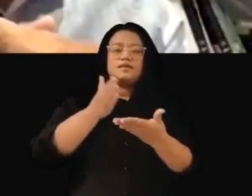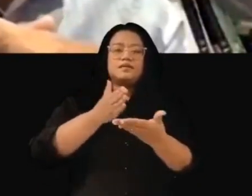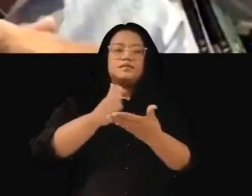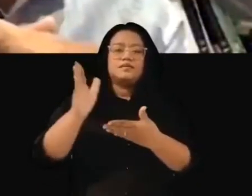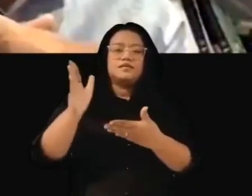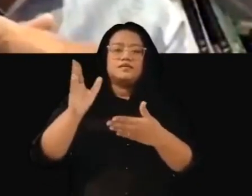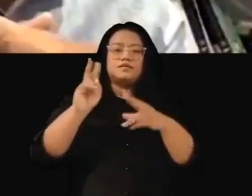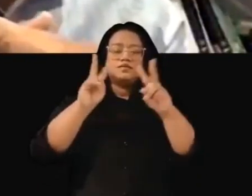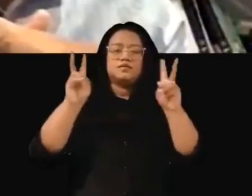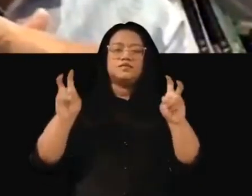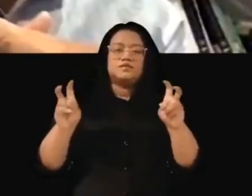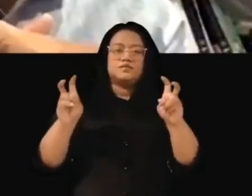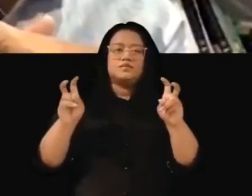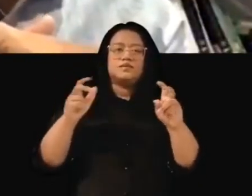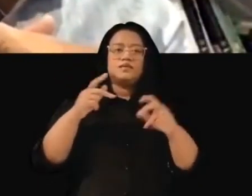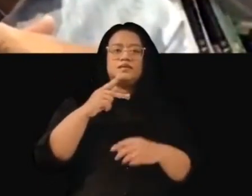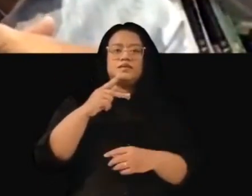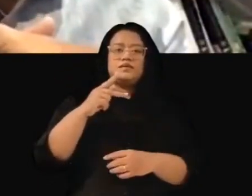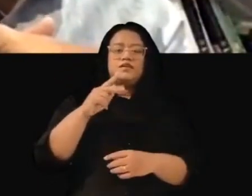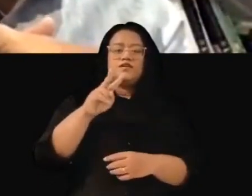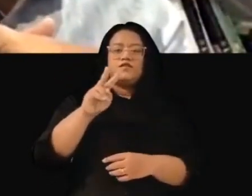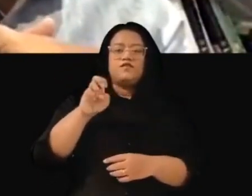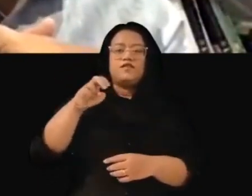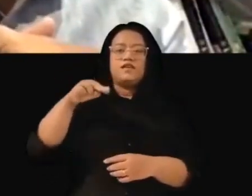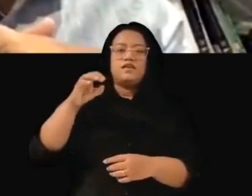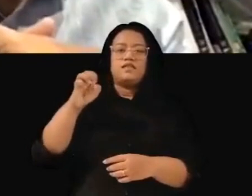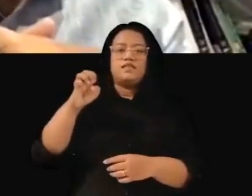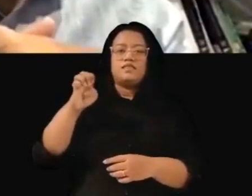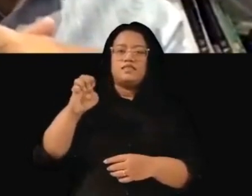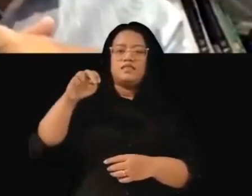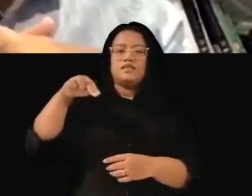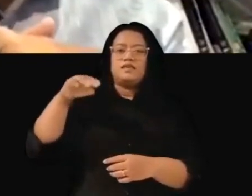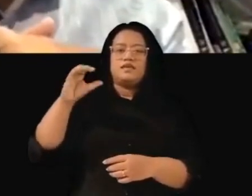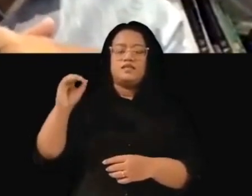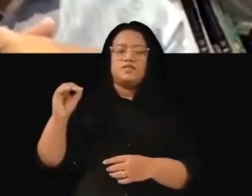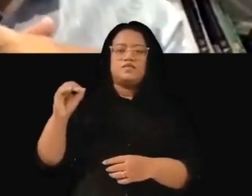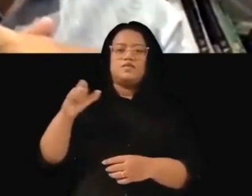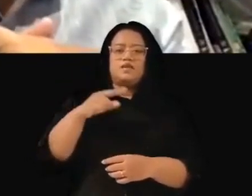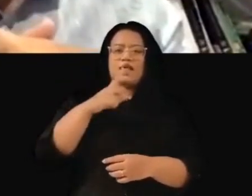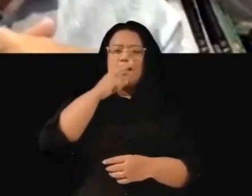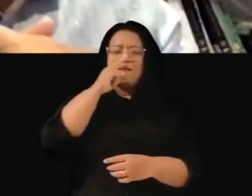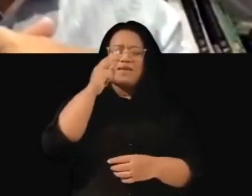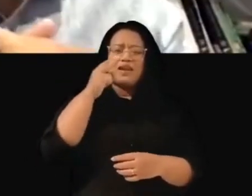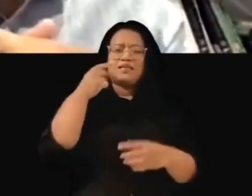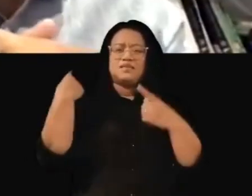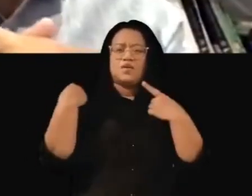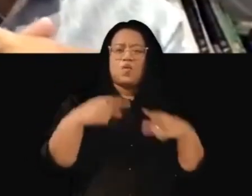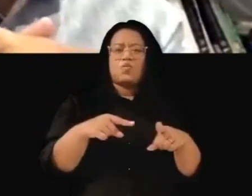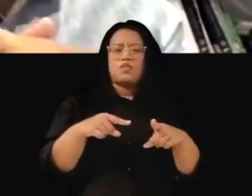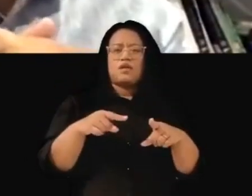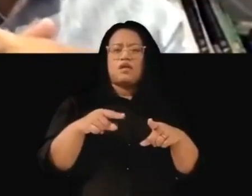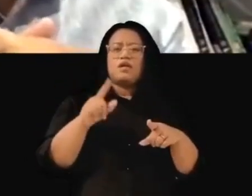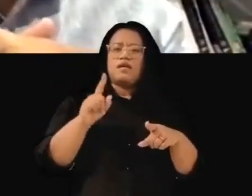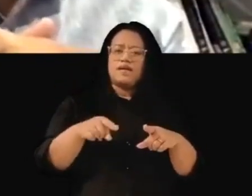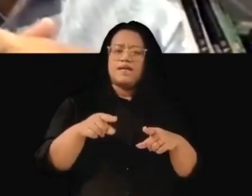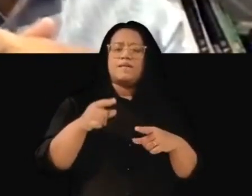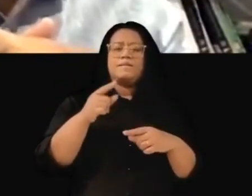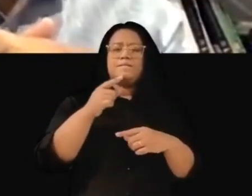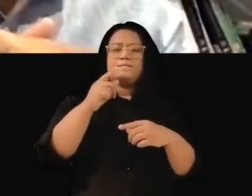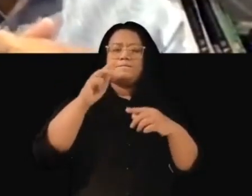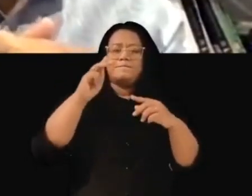chamado PL do veneno, que parece uma afronta à sociedade brasileira. Uma afronta à sociedade brasileira, queria frisar, uma afronta à sociedade